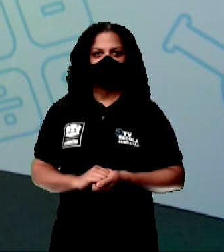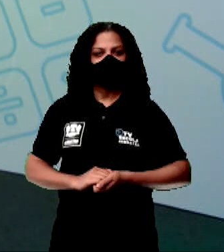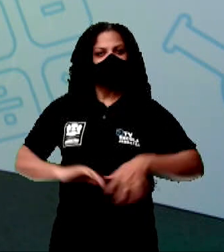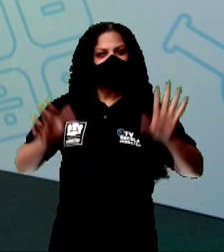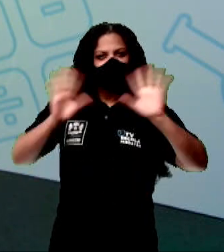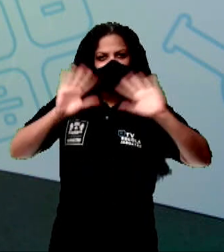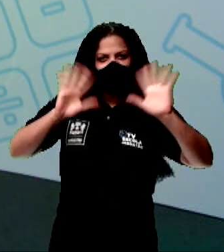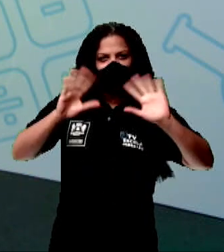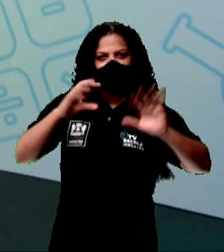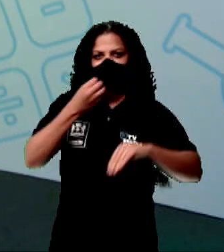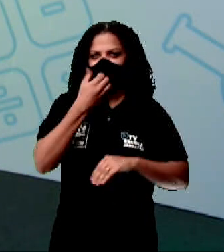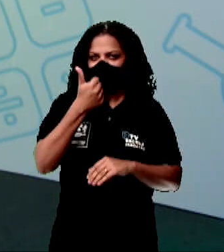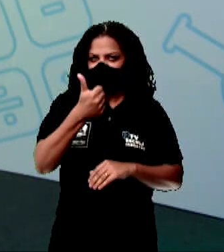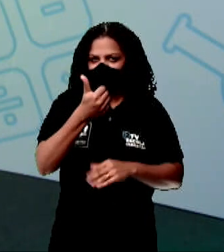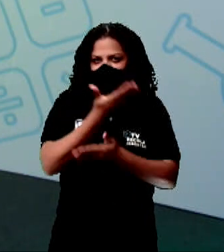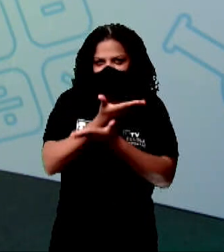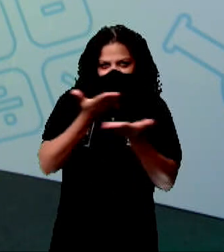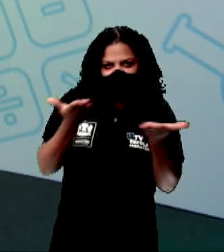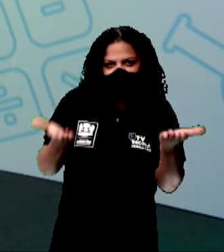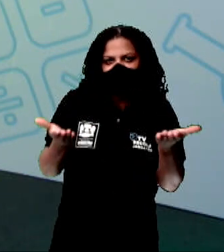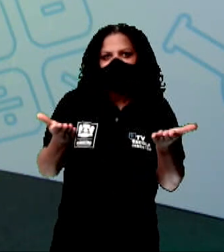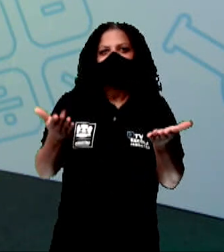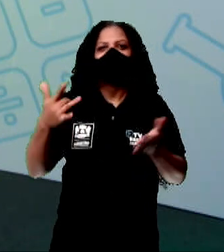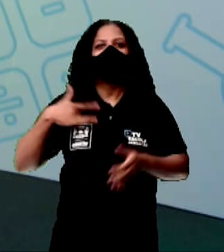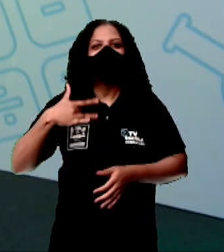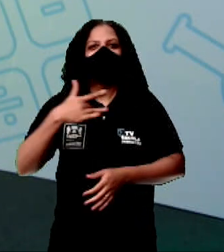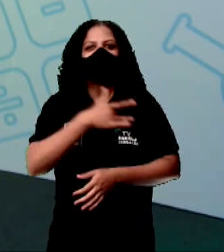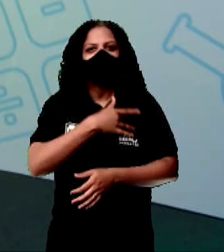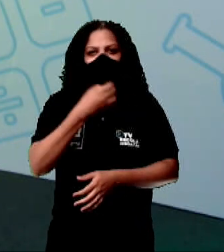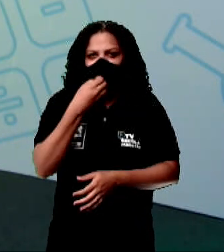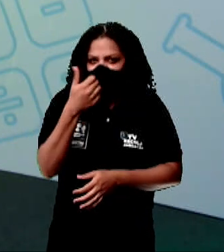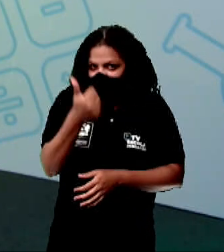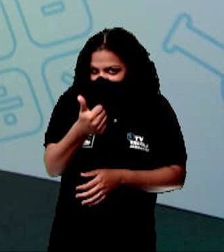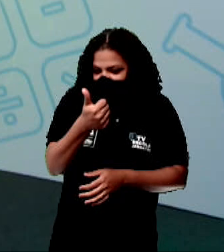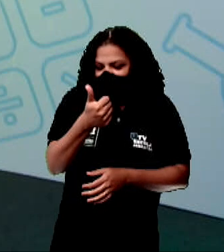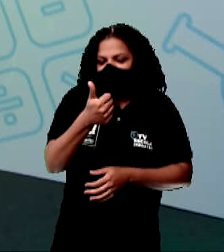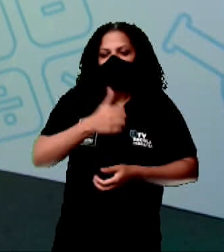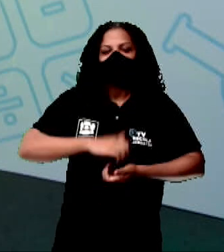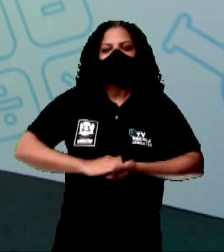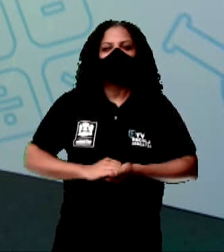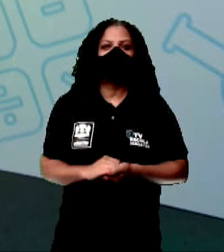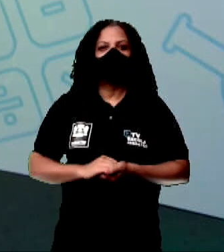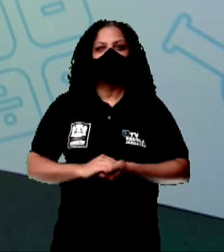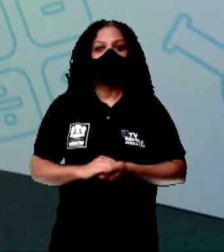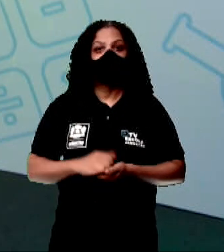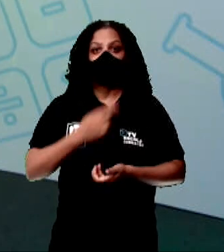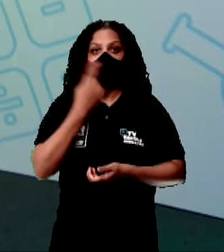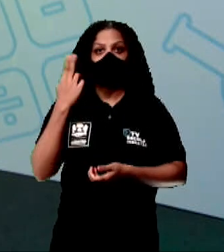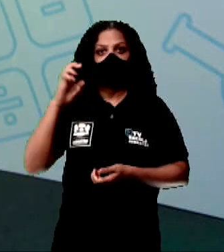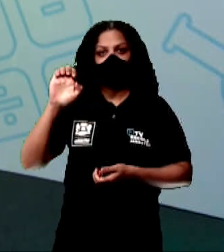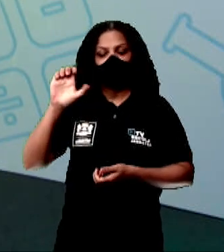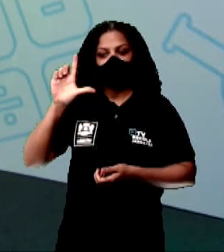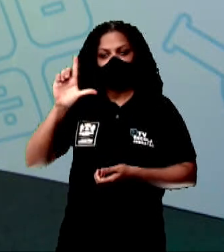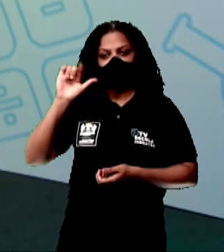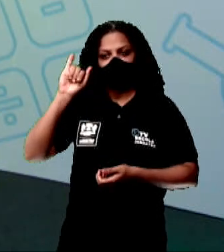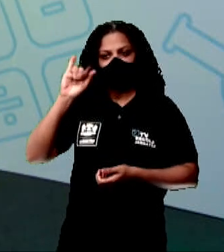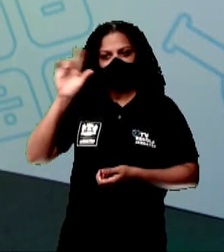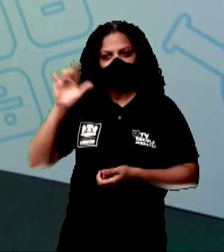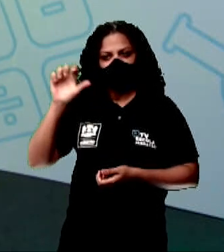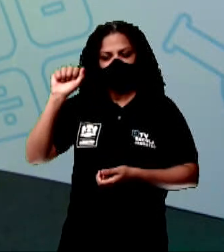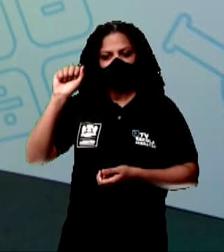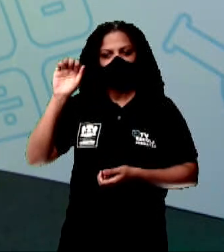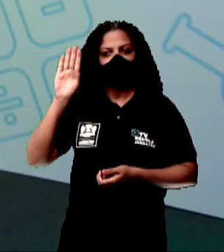E aí, pessoal, tudo bem com vocês? Como é que vocês estão? Tá tudo bem? Eu sou a Elizabeth Milé, mais uma vez, na aula